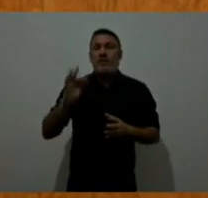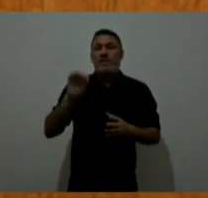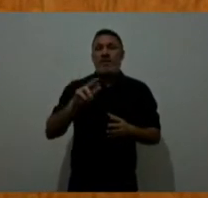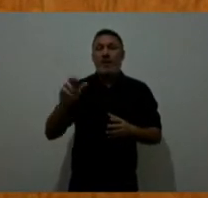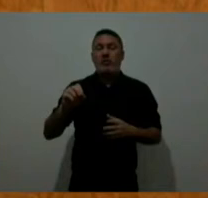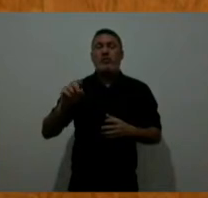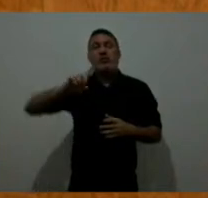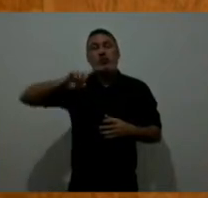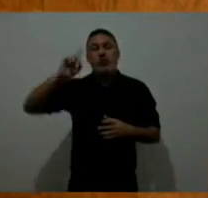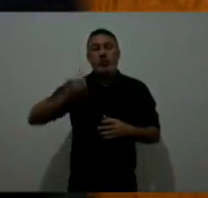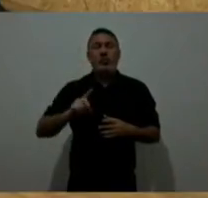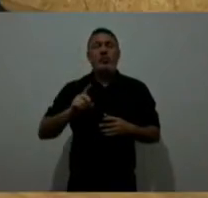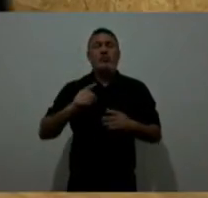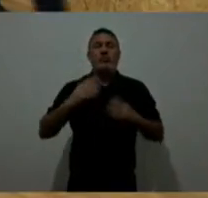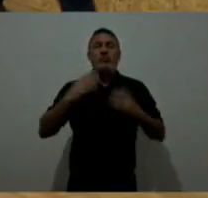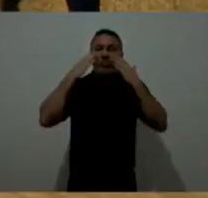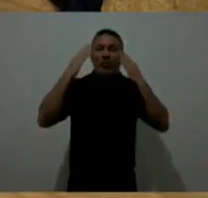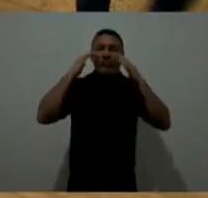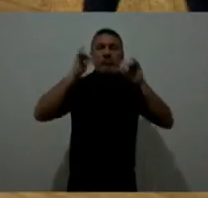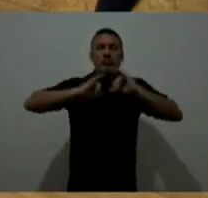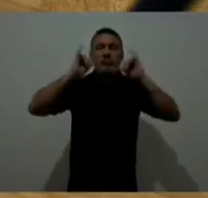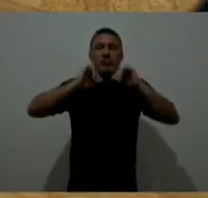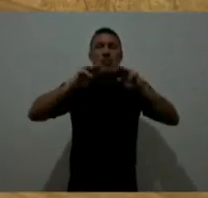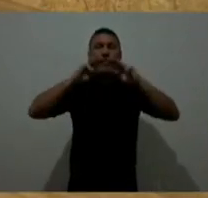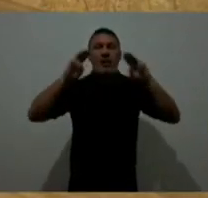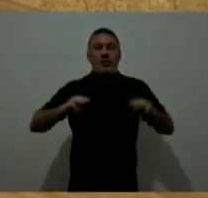IBF Espírito Santo. Pedro.